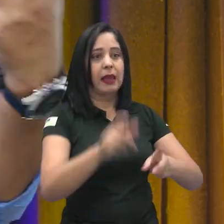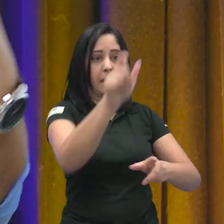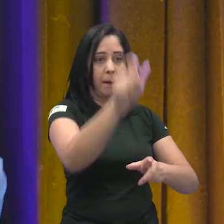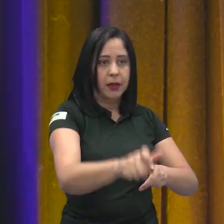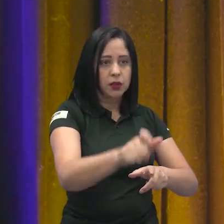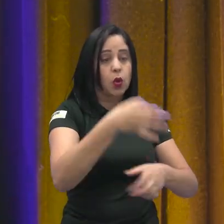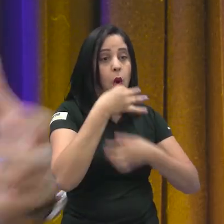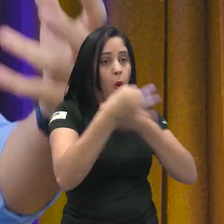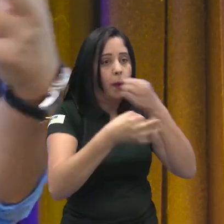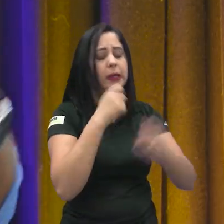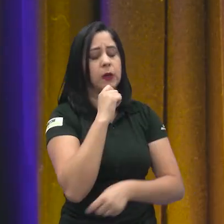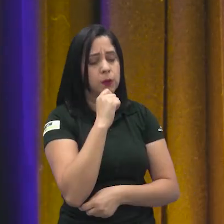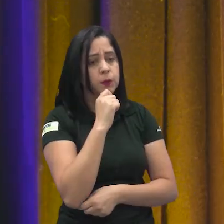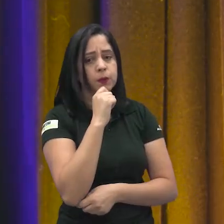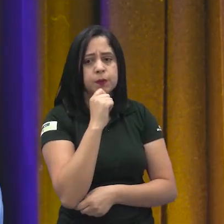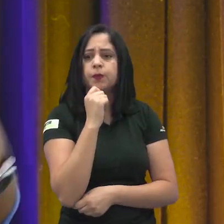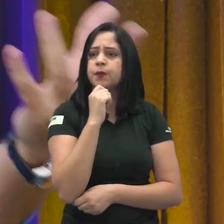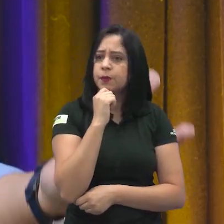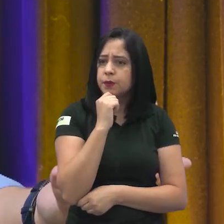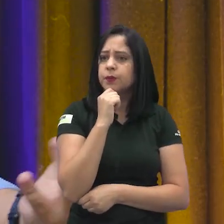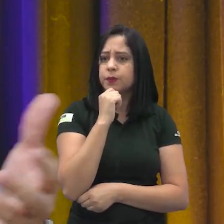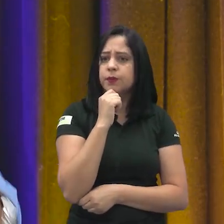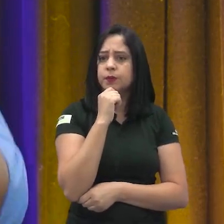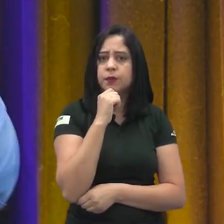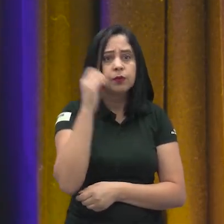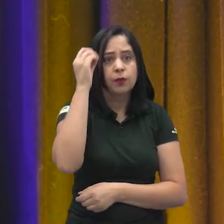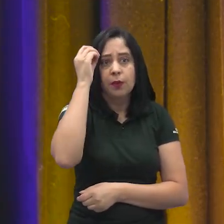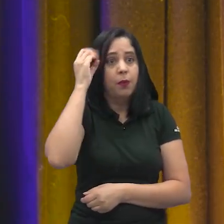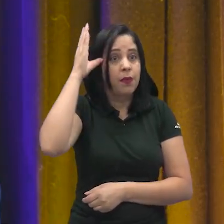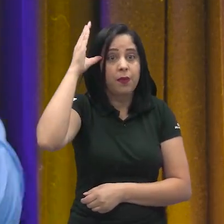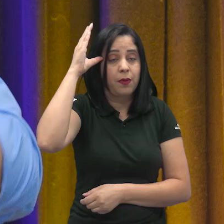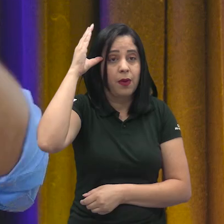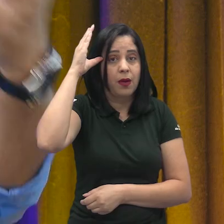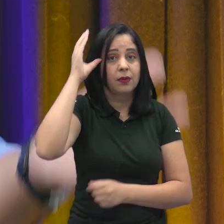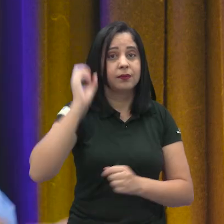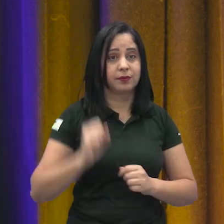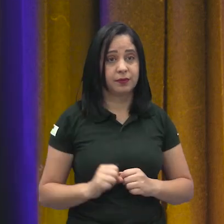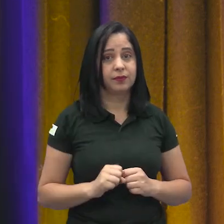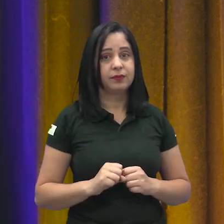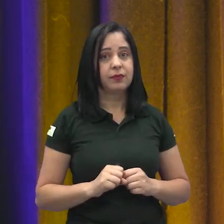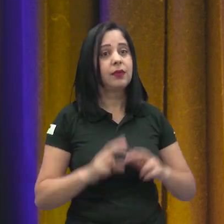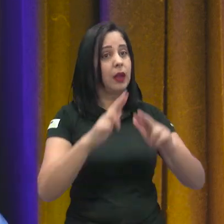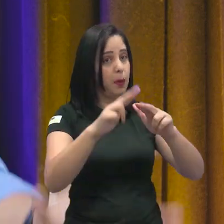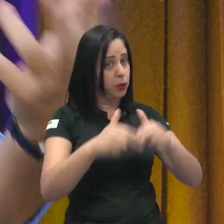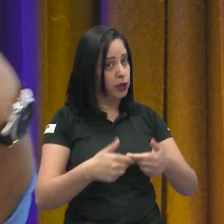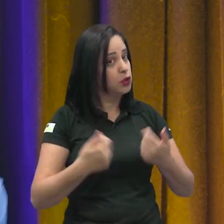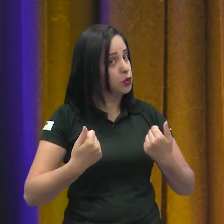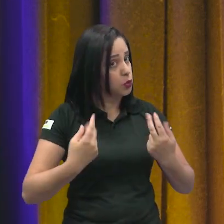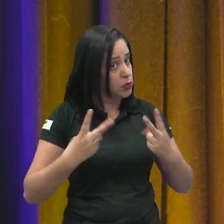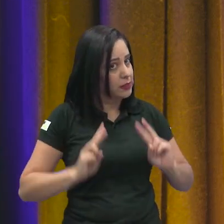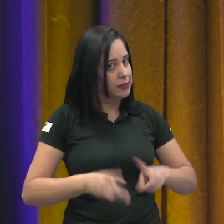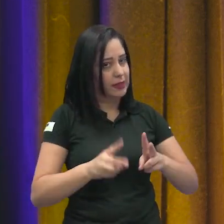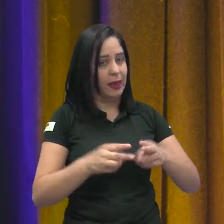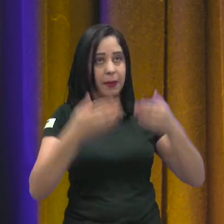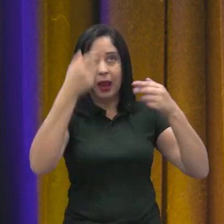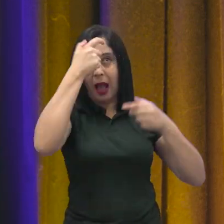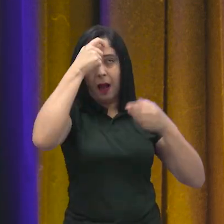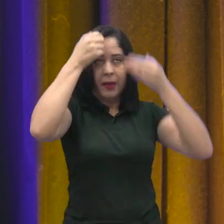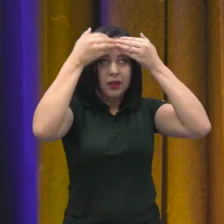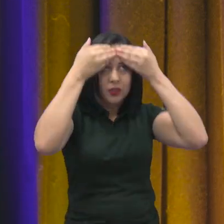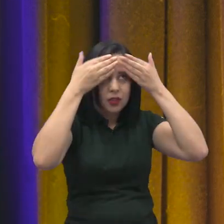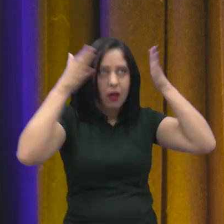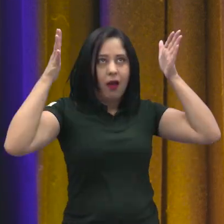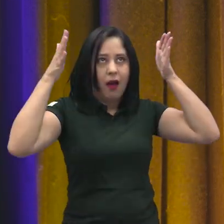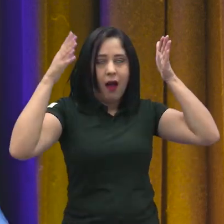ouvir uma opinião contrária, divergente, ou então de uma inovação, de uma nova técnica. É por isso que a gente tem que ter essa humildade de sempre